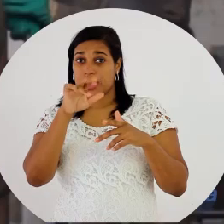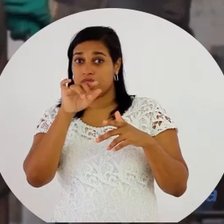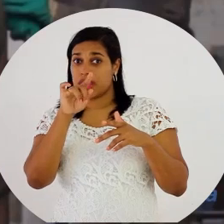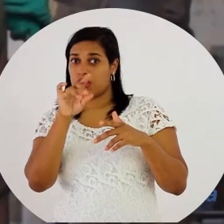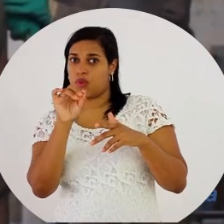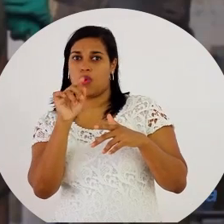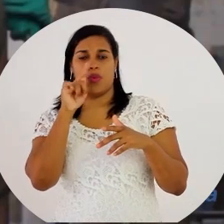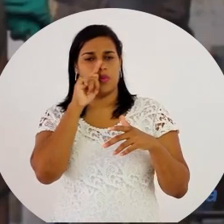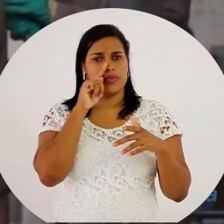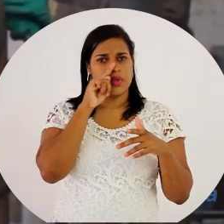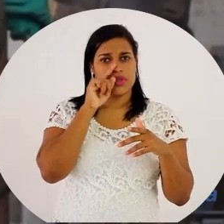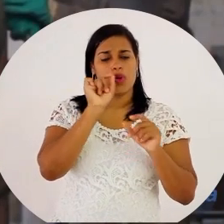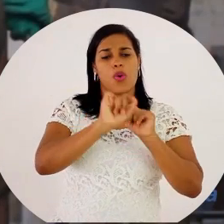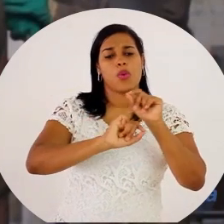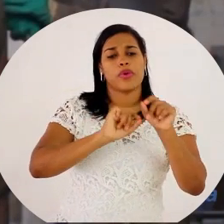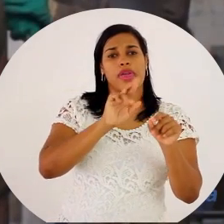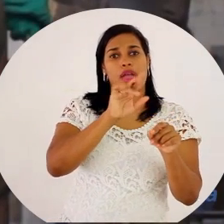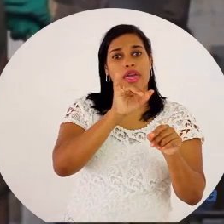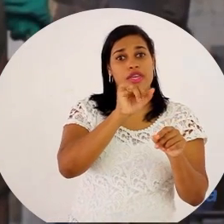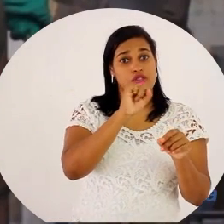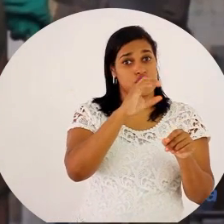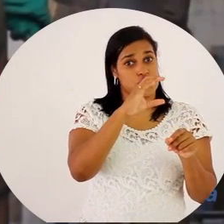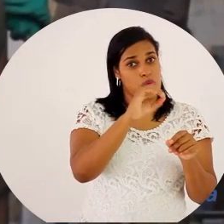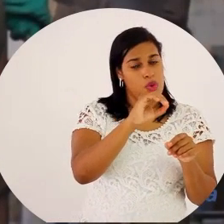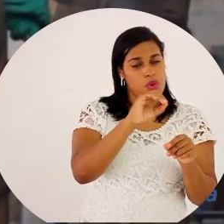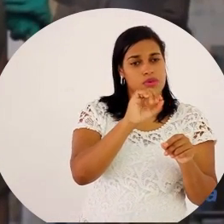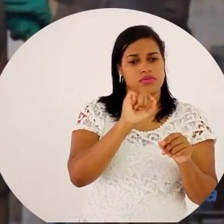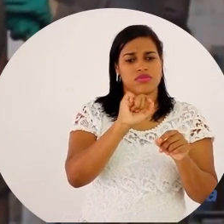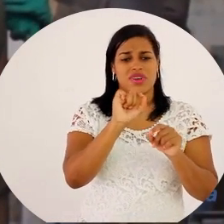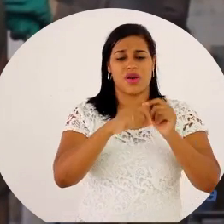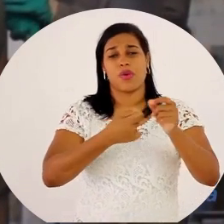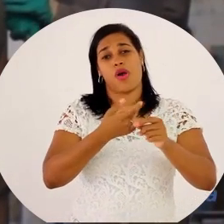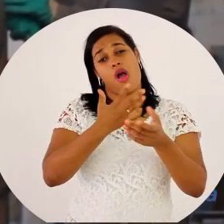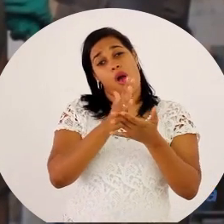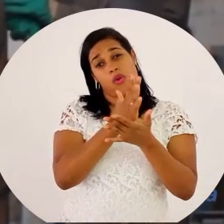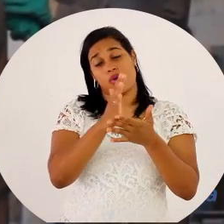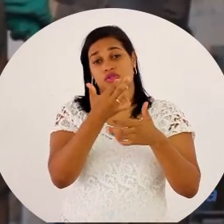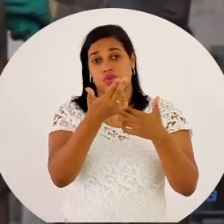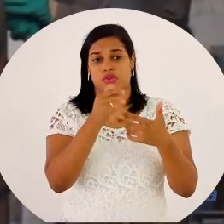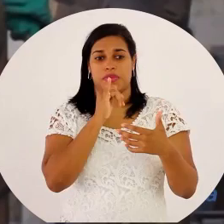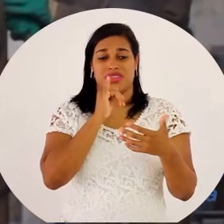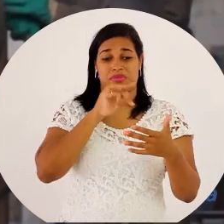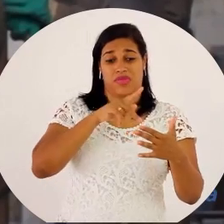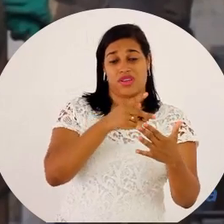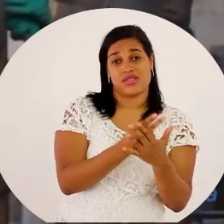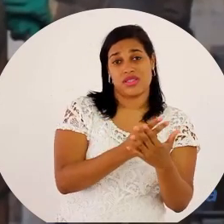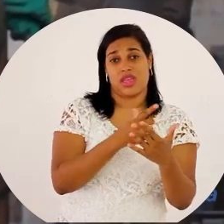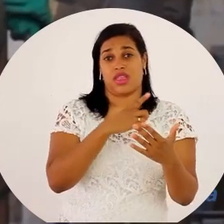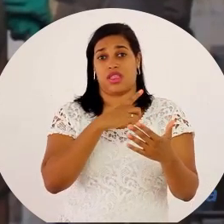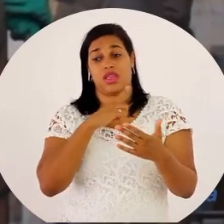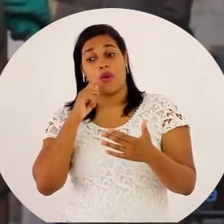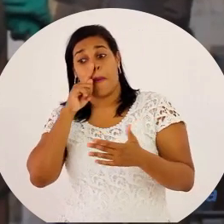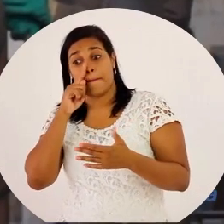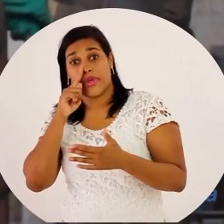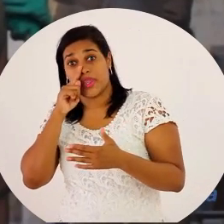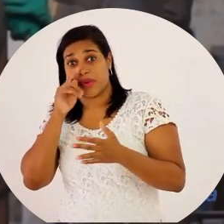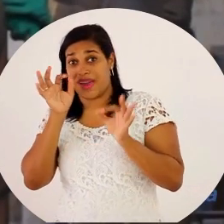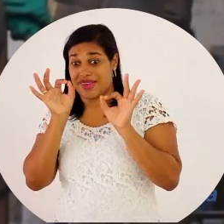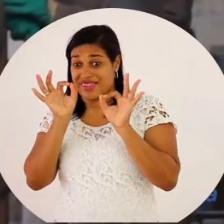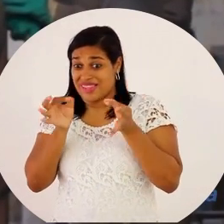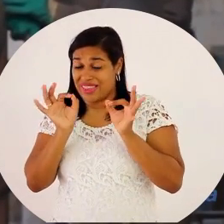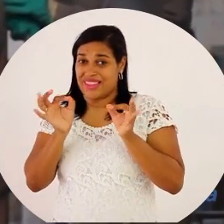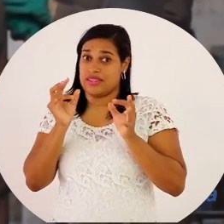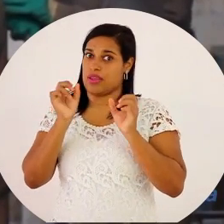uma determinada lesão, uma determinada consequência desse risco. E o perigo é a certeza